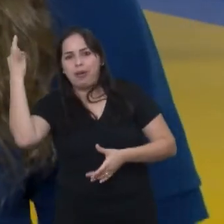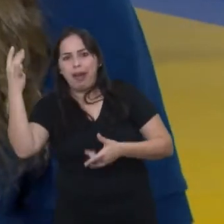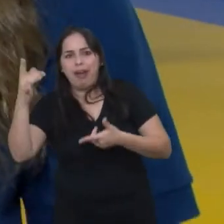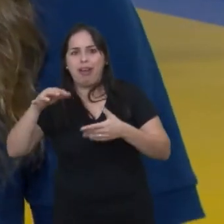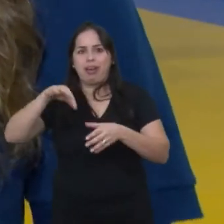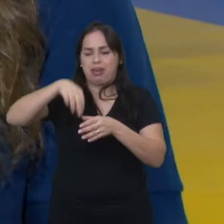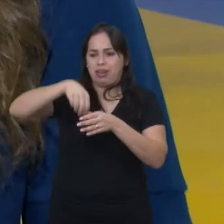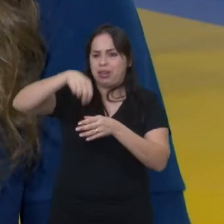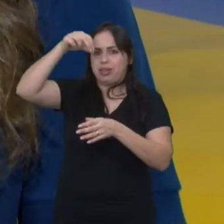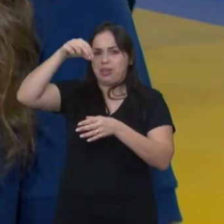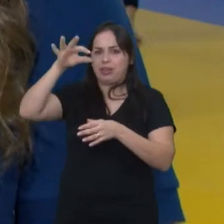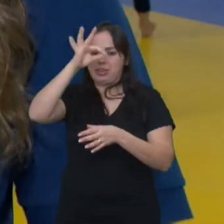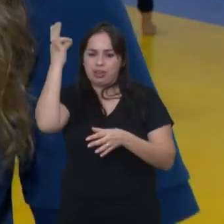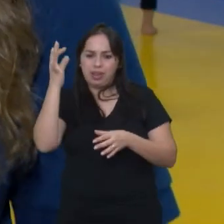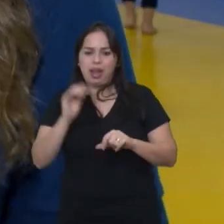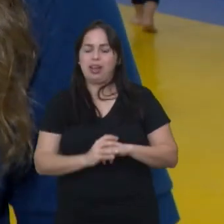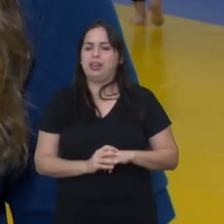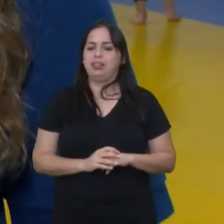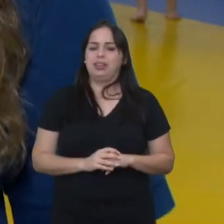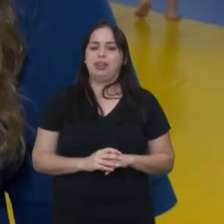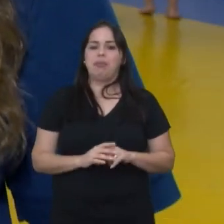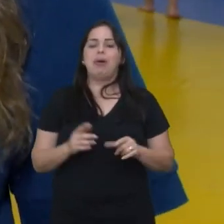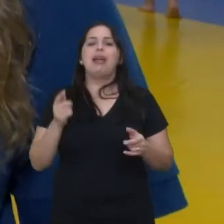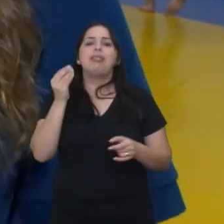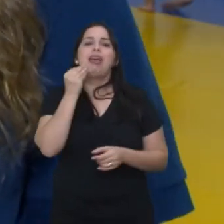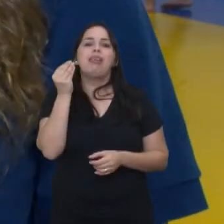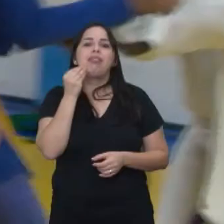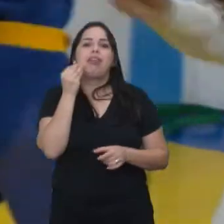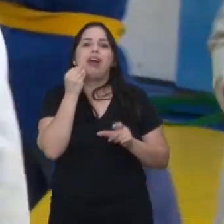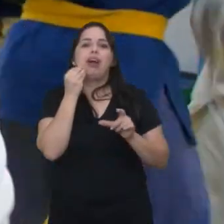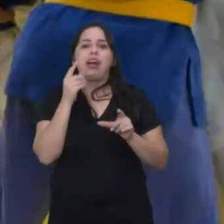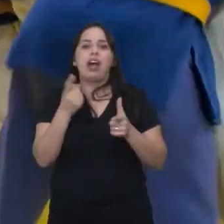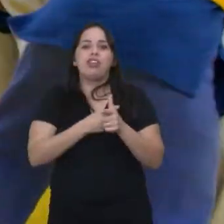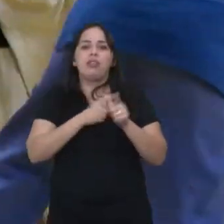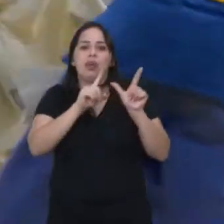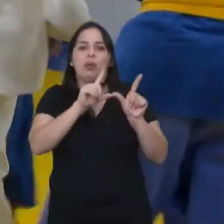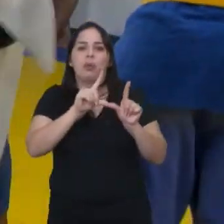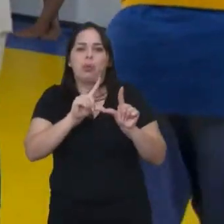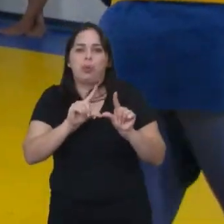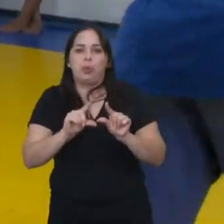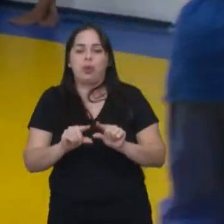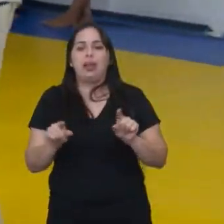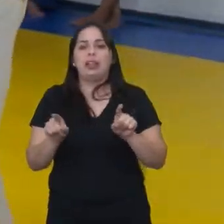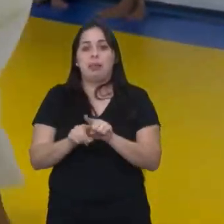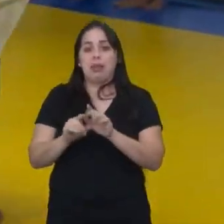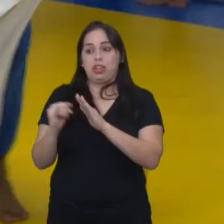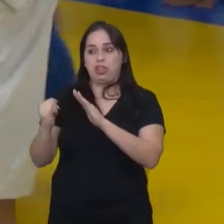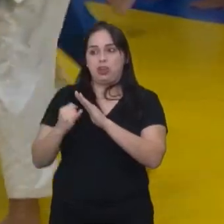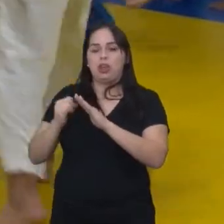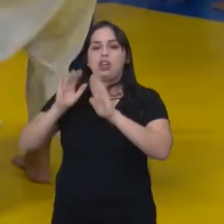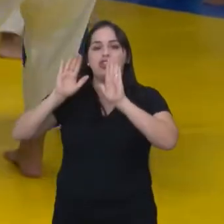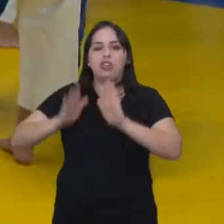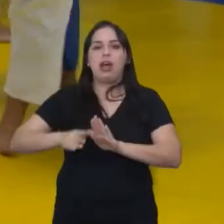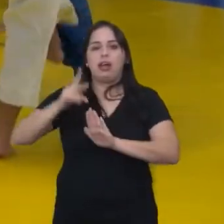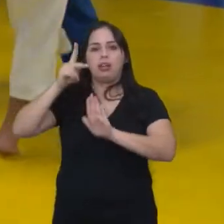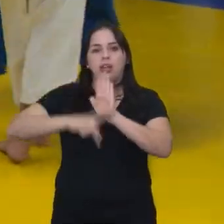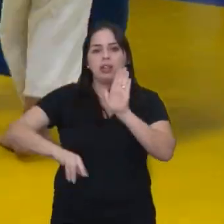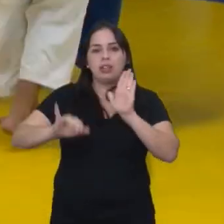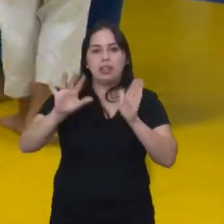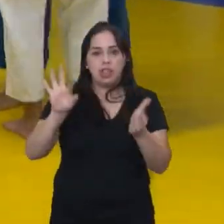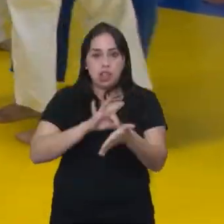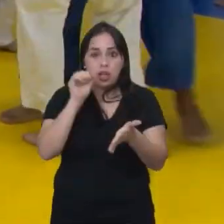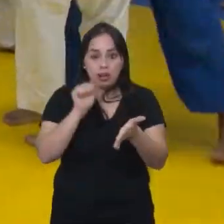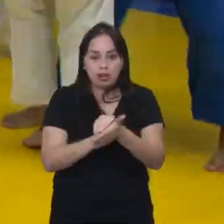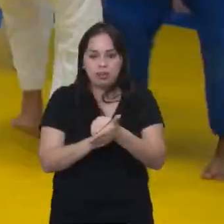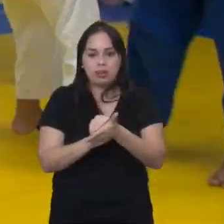sorteio de prêmios que algumas pessoas doam pra gente. Para tentar amenizar essas despesas, o Instituto já foi inscrito em